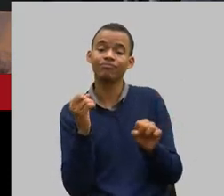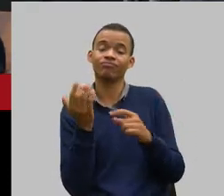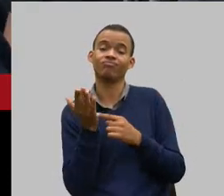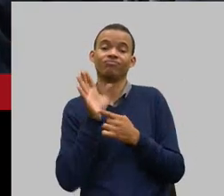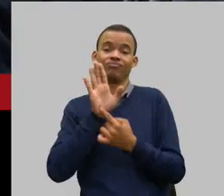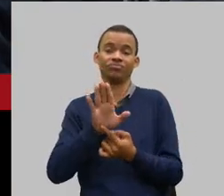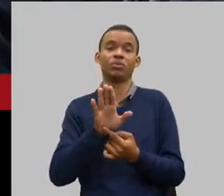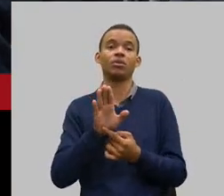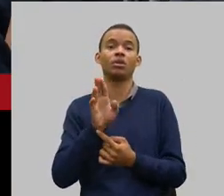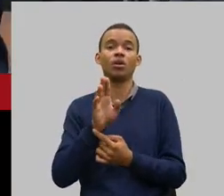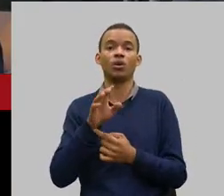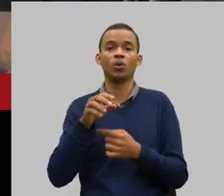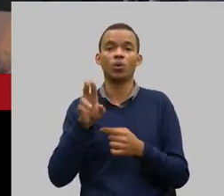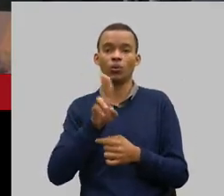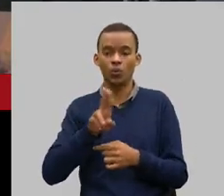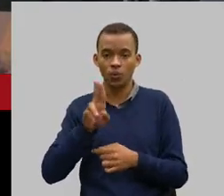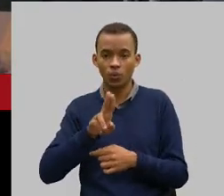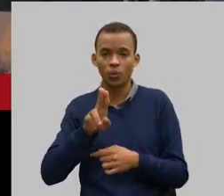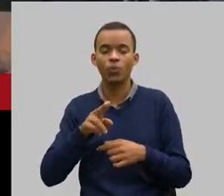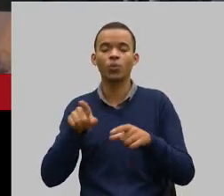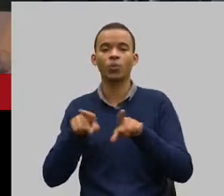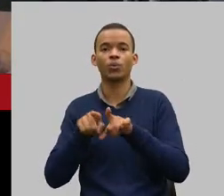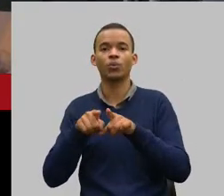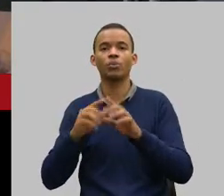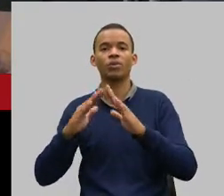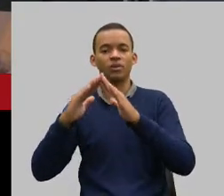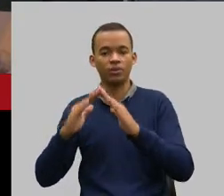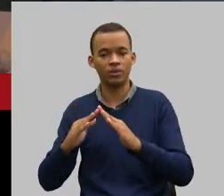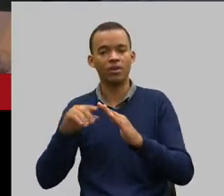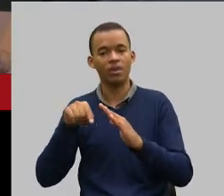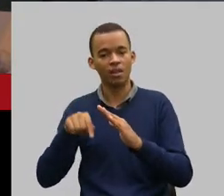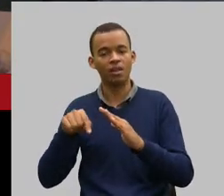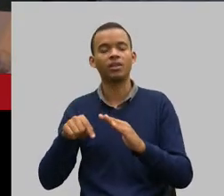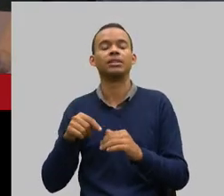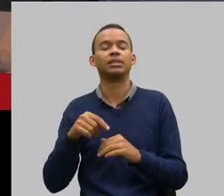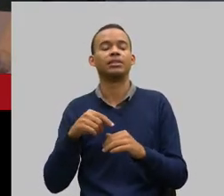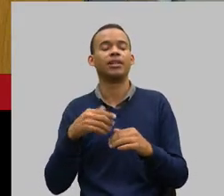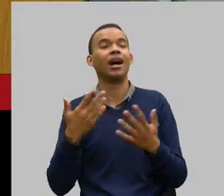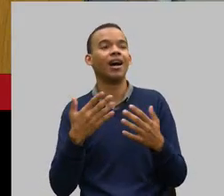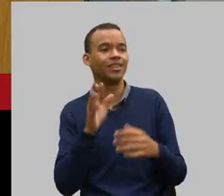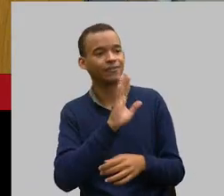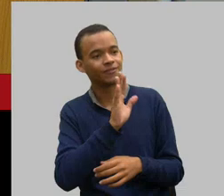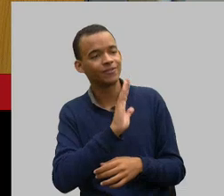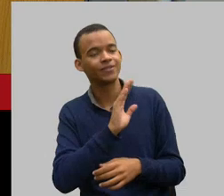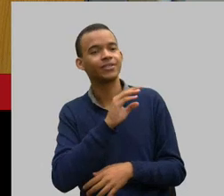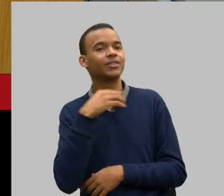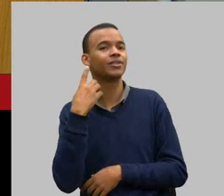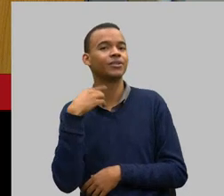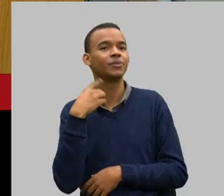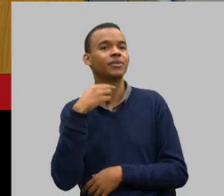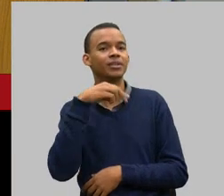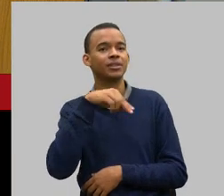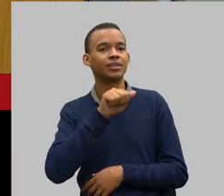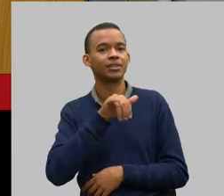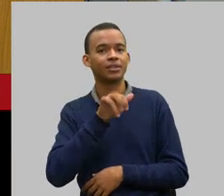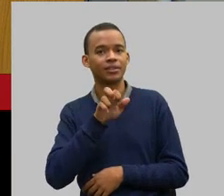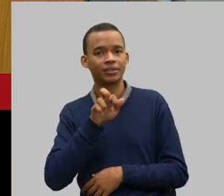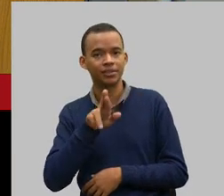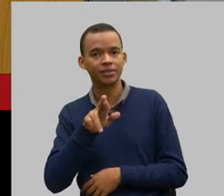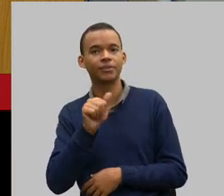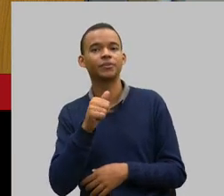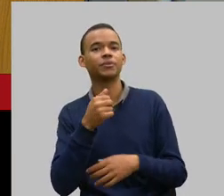soloo bem deputada agradeço a presença da Deputado naara Deputado Antônio casalan primeiro